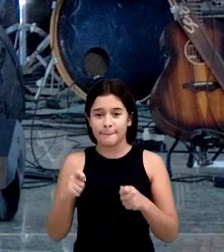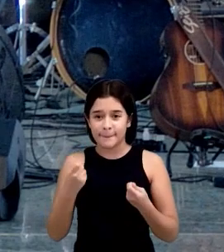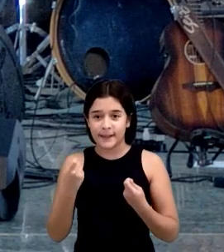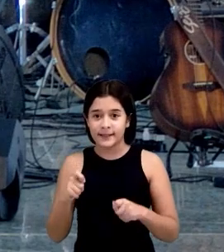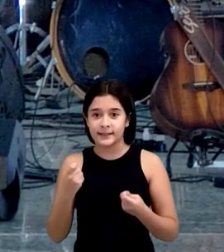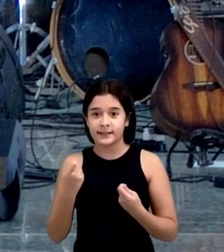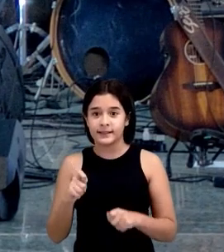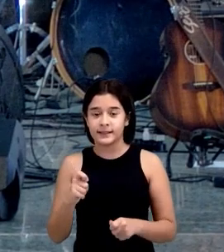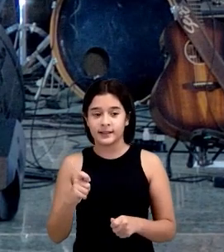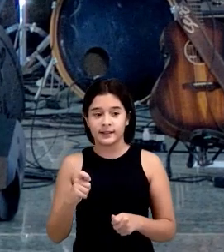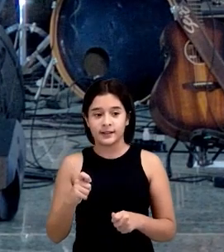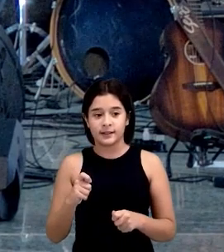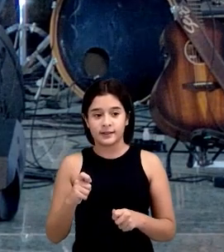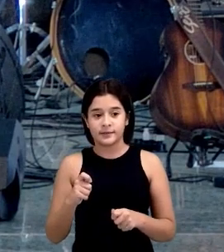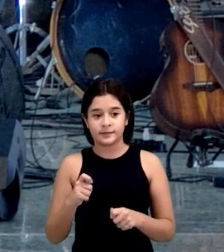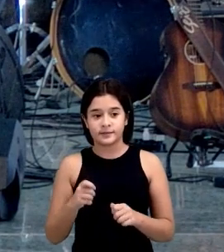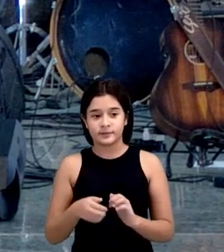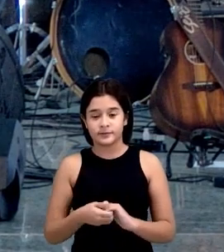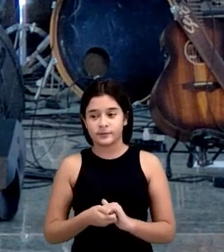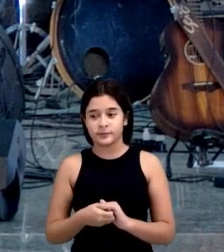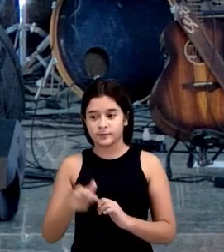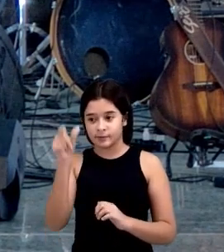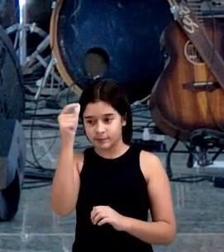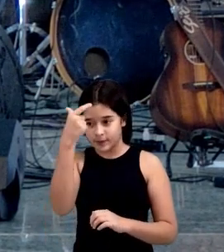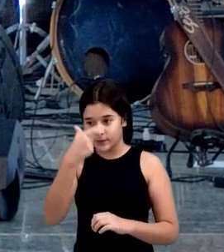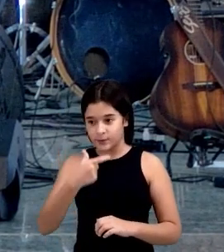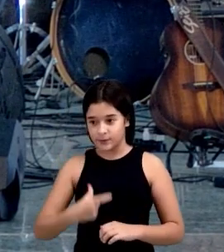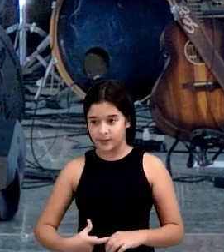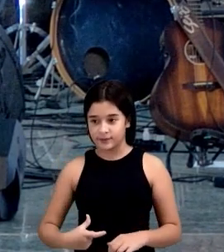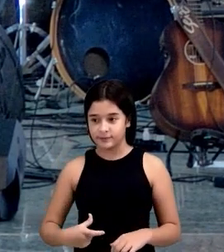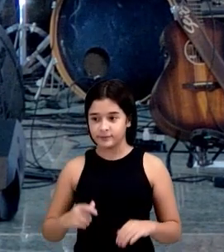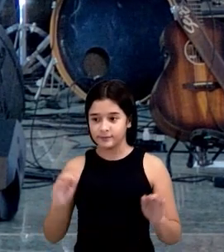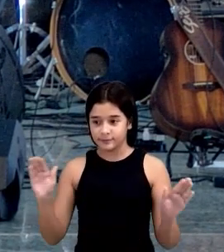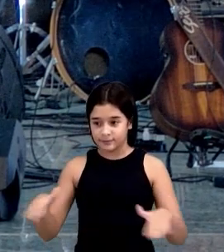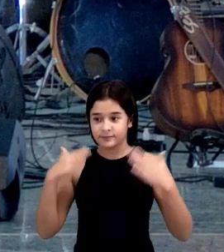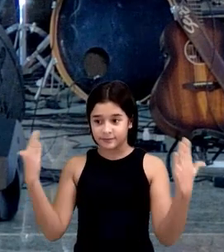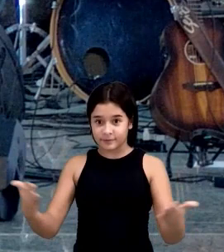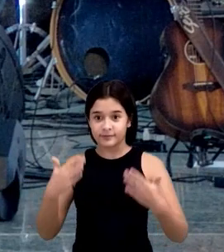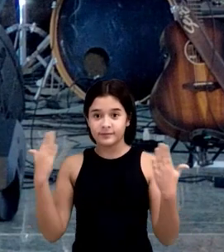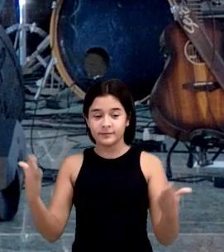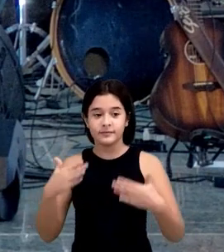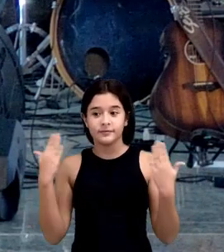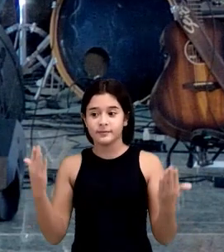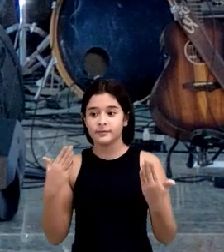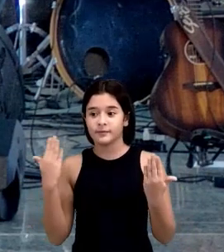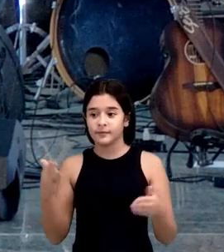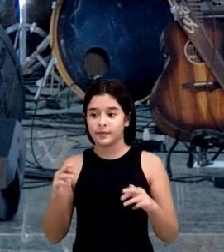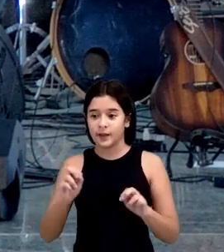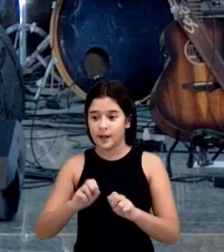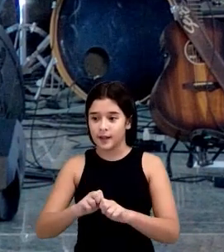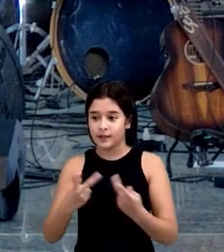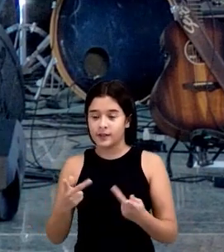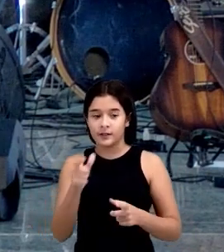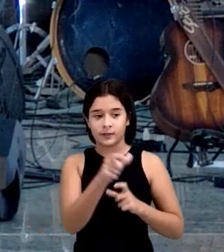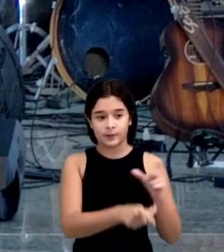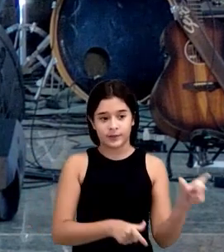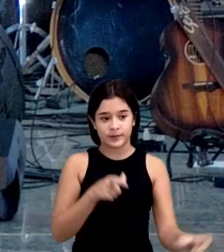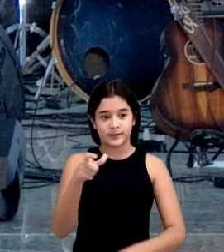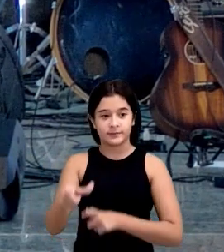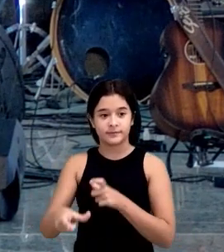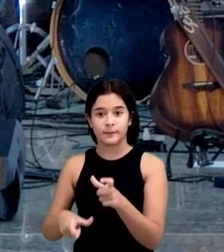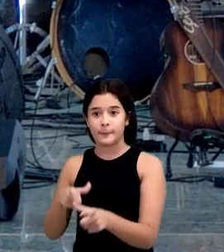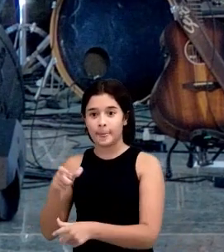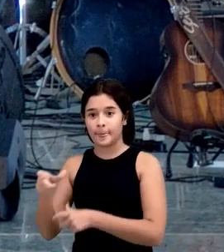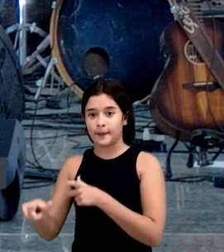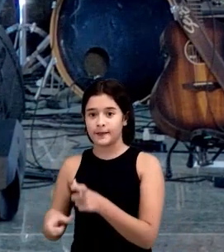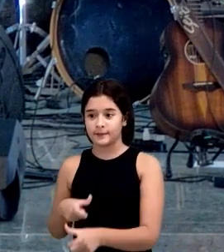diferença. Vocês são o sal da terra. Amém? Então, onde você estiver,